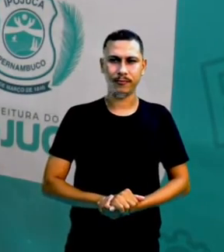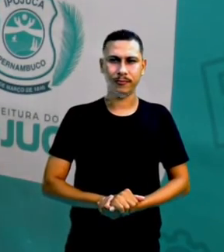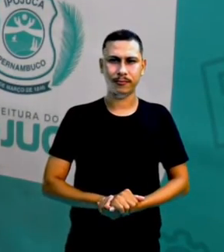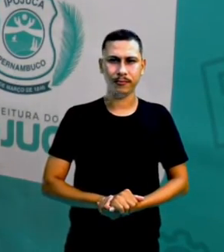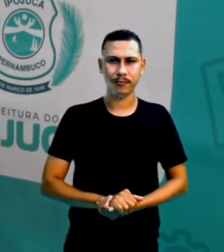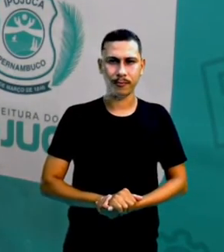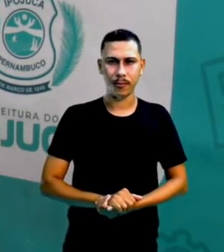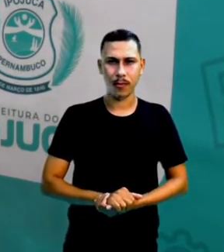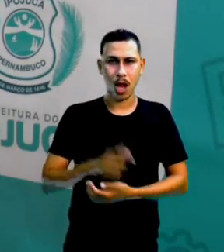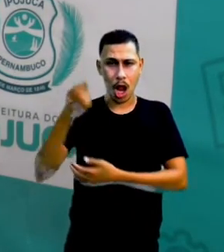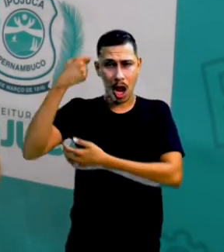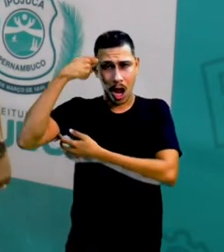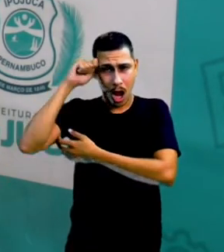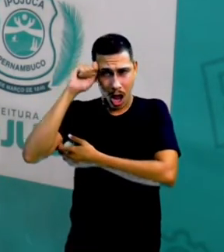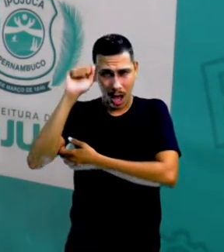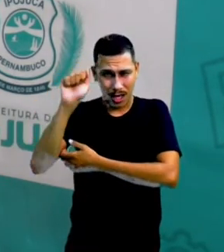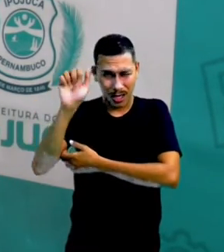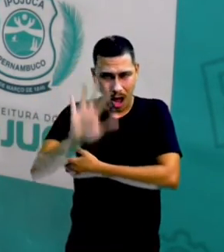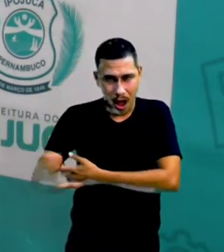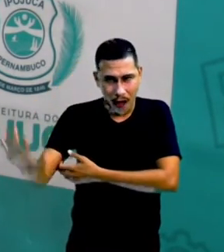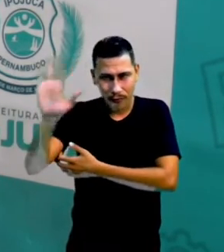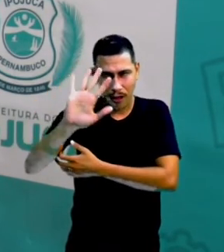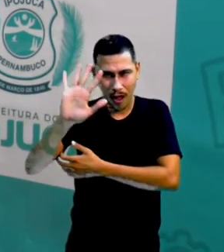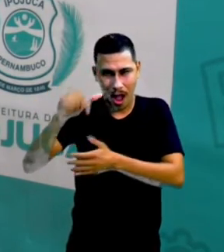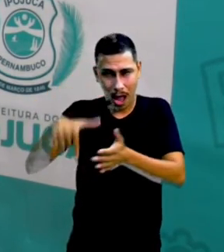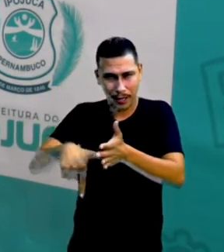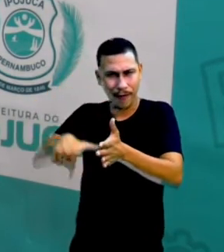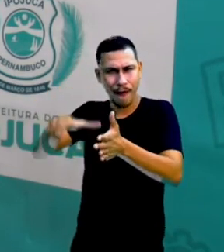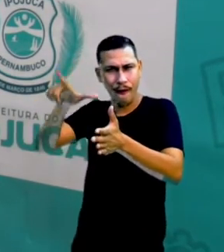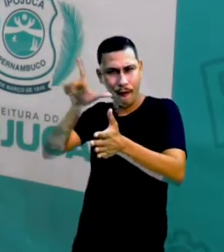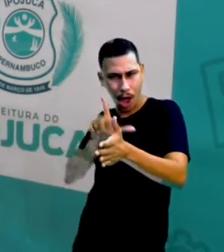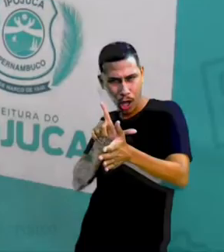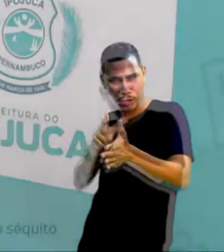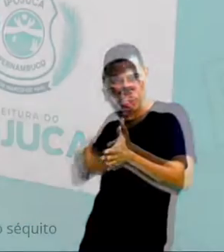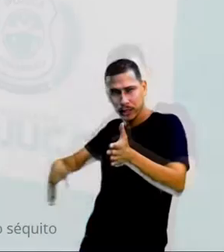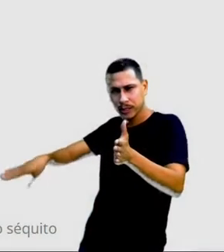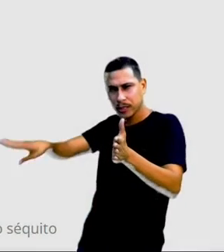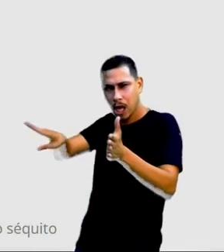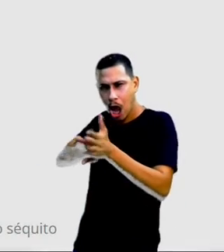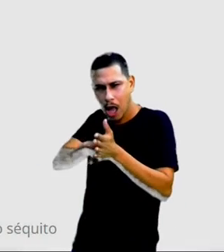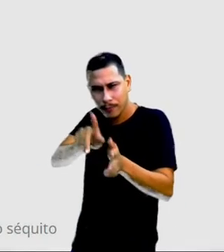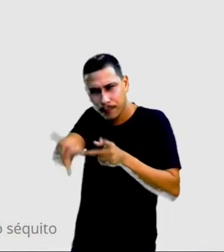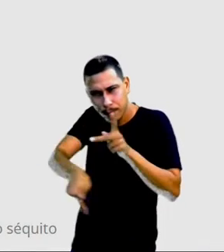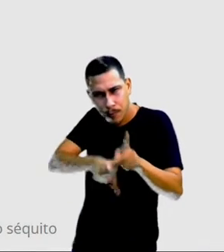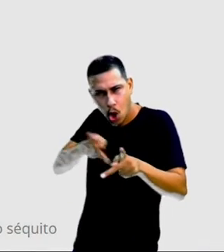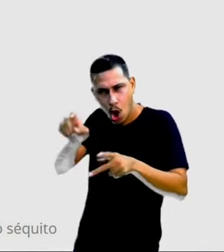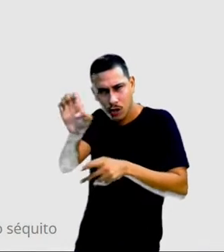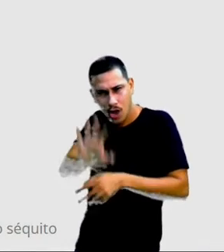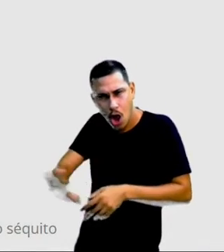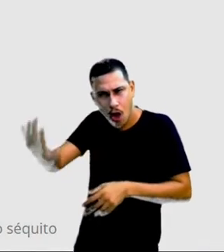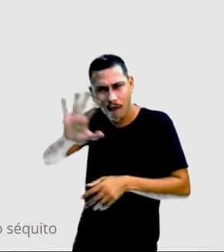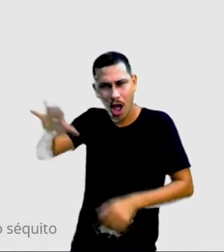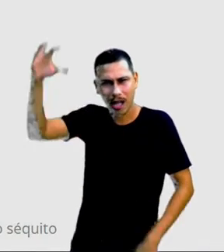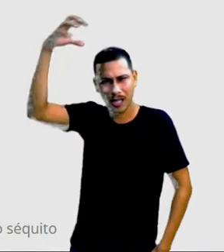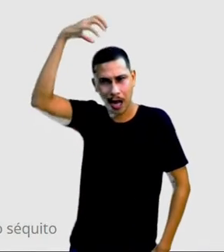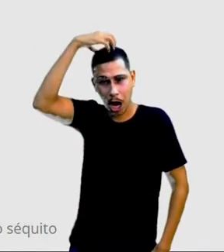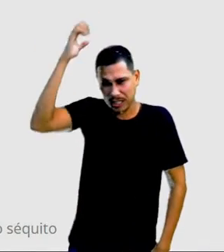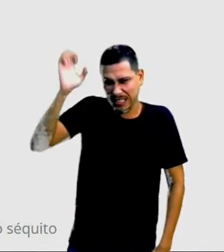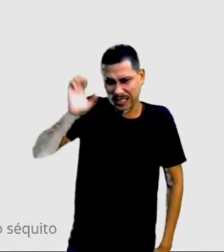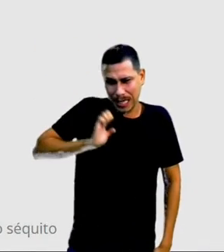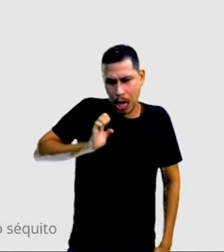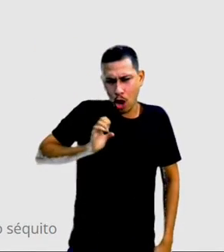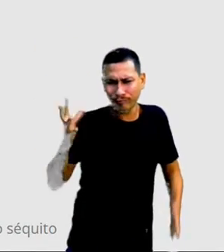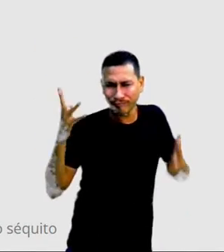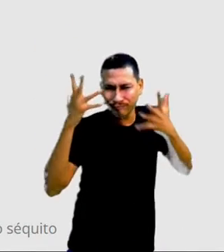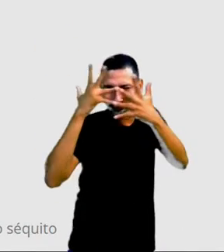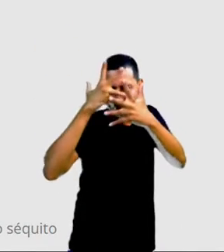A África antes. Antes da chegada dos europeus, a África teve reinos ricos e fabulosos.